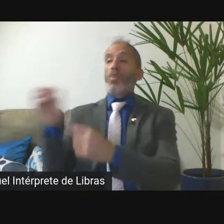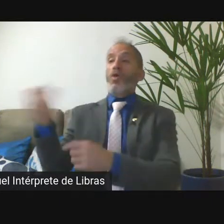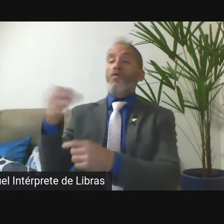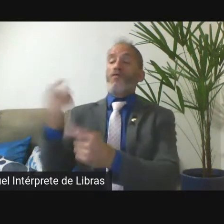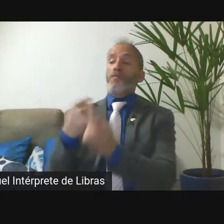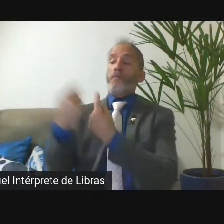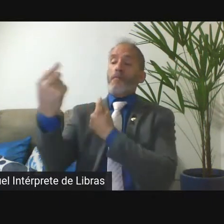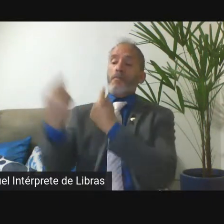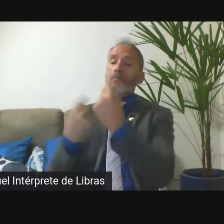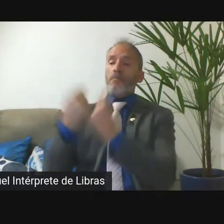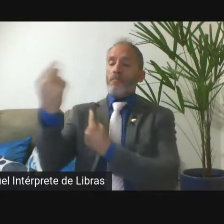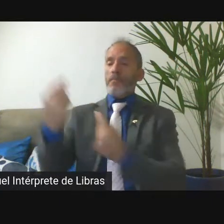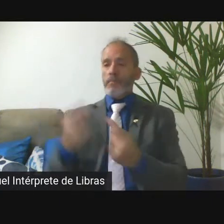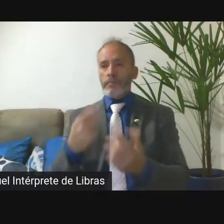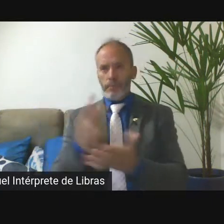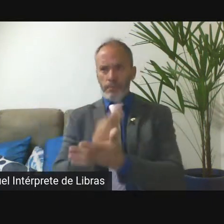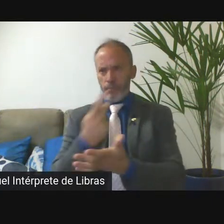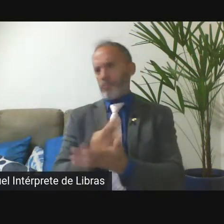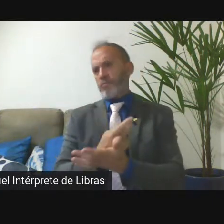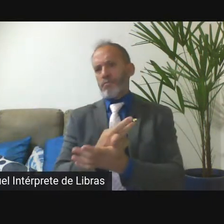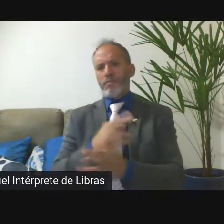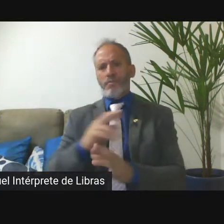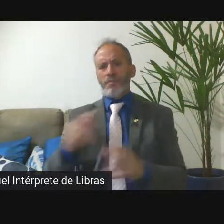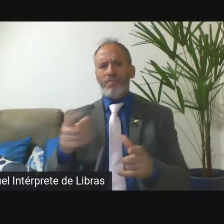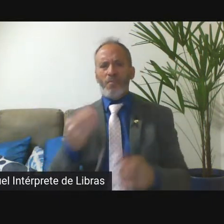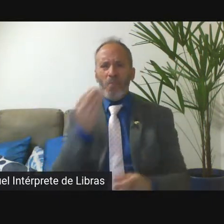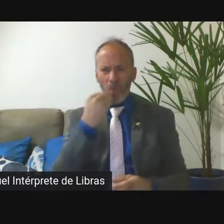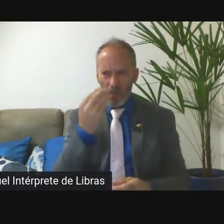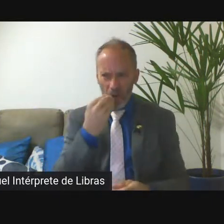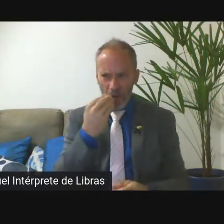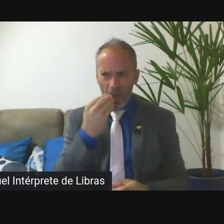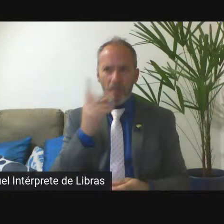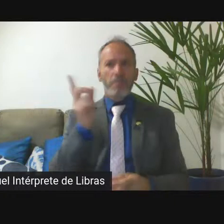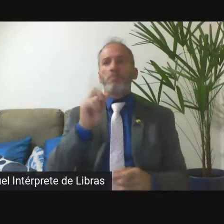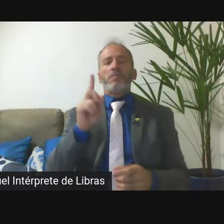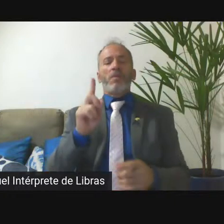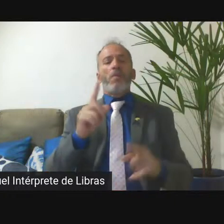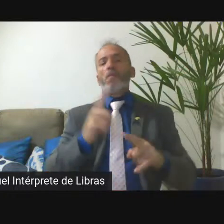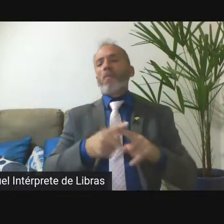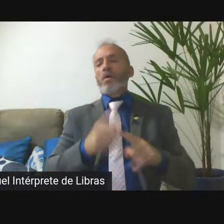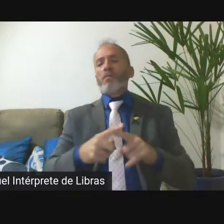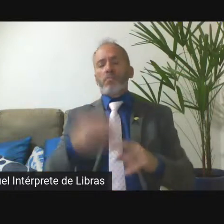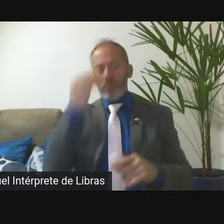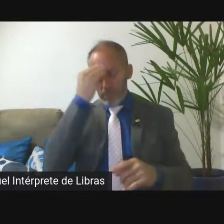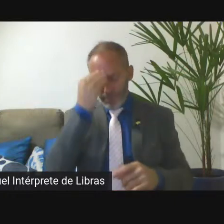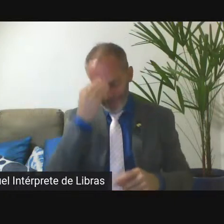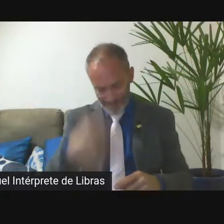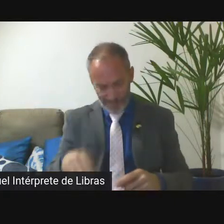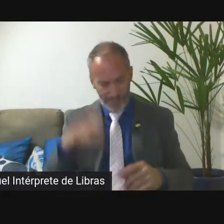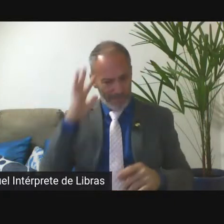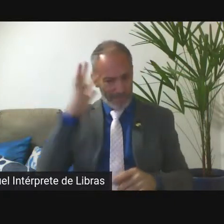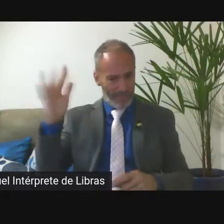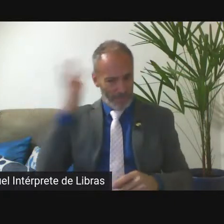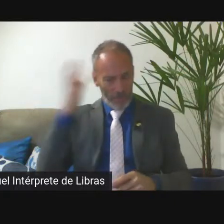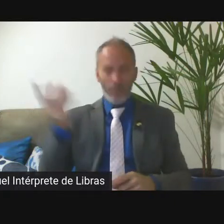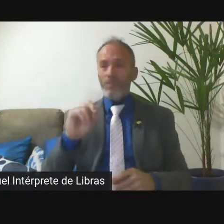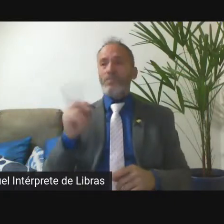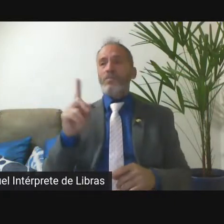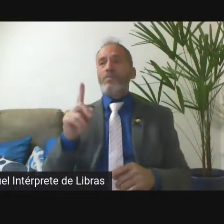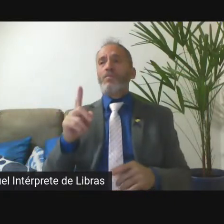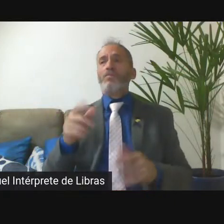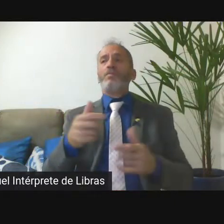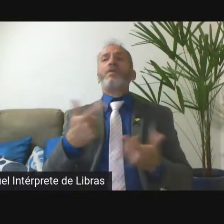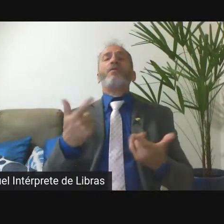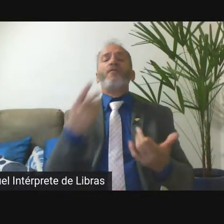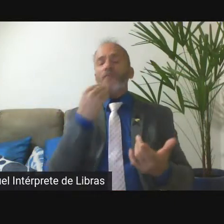direção. Errar não é fraqueza, nem motivo para desistirmos de nossos sonhos. Nossa maior